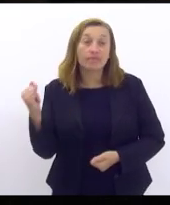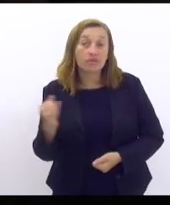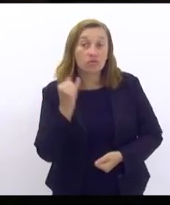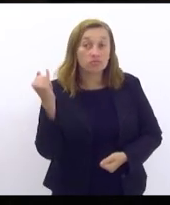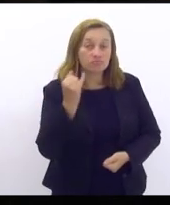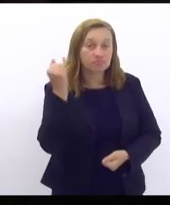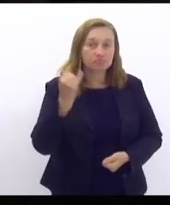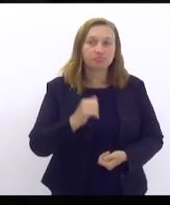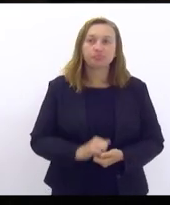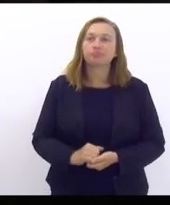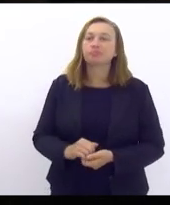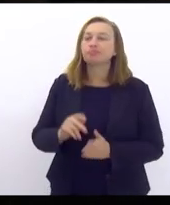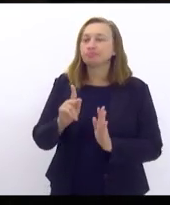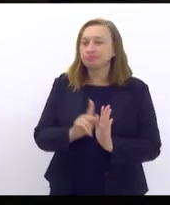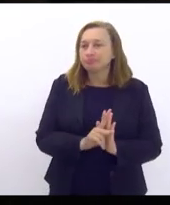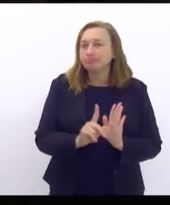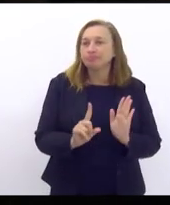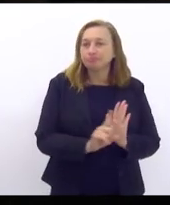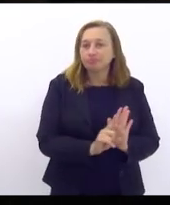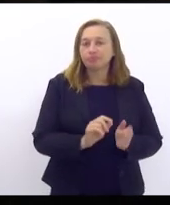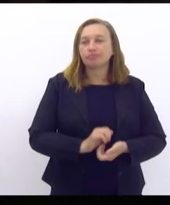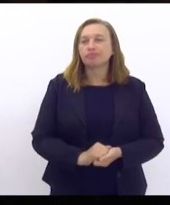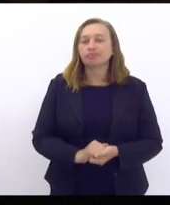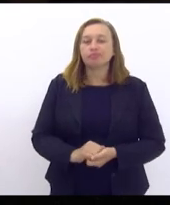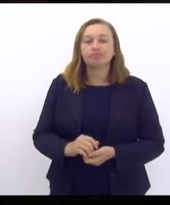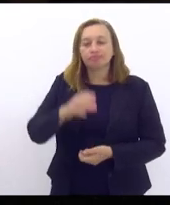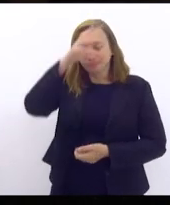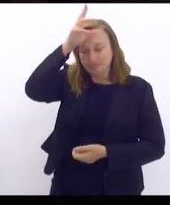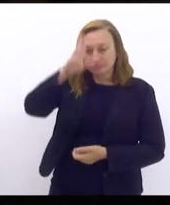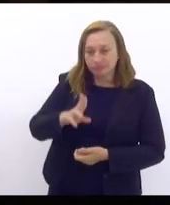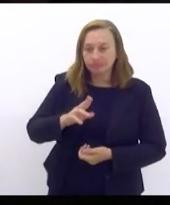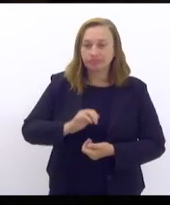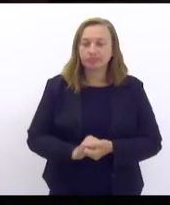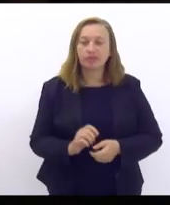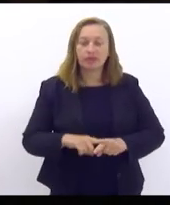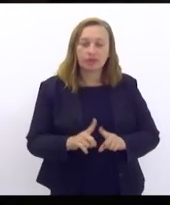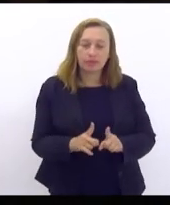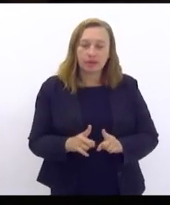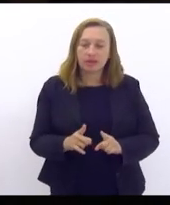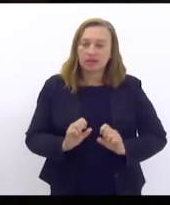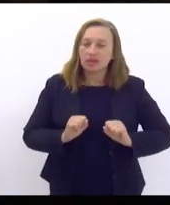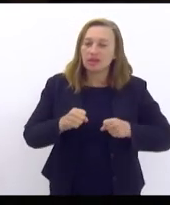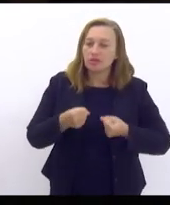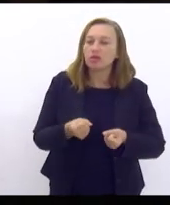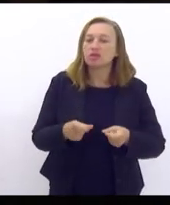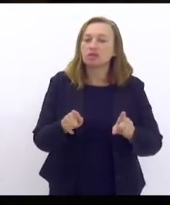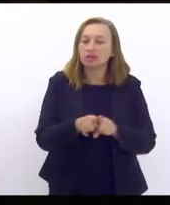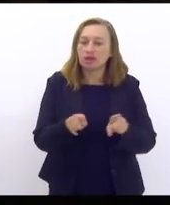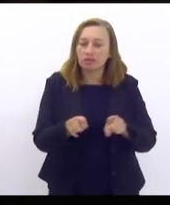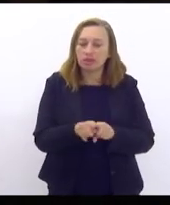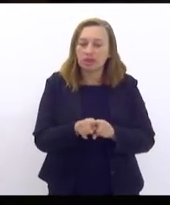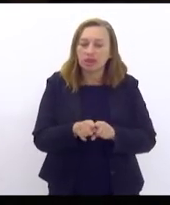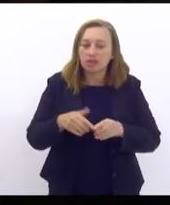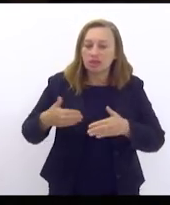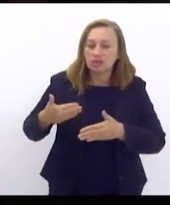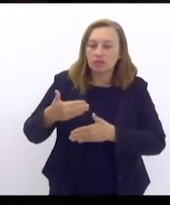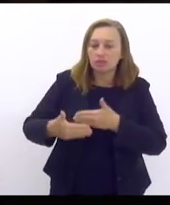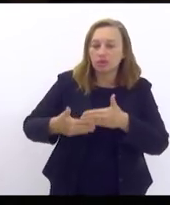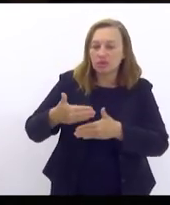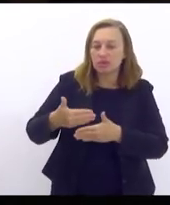importância, não é, desse projeto da Tia Ju, mas que reforça também esse processo